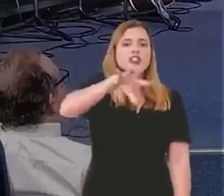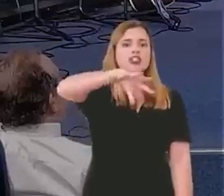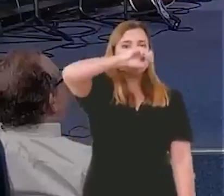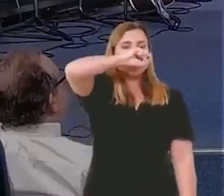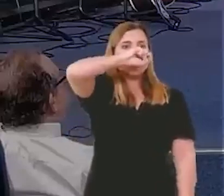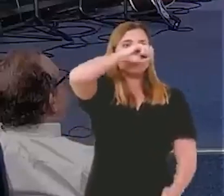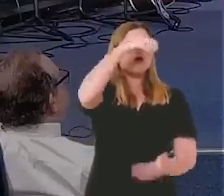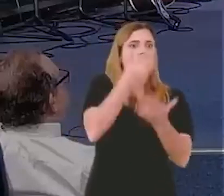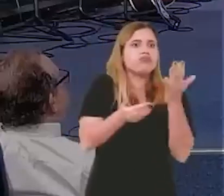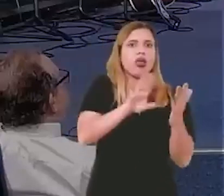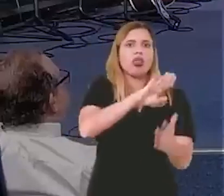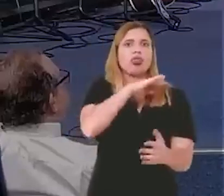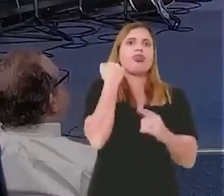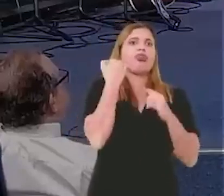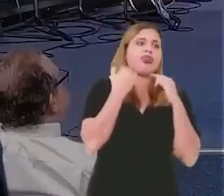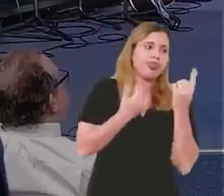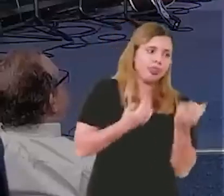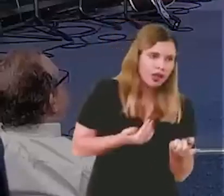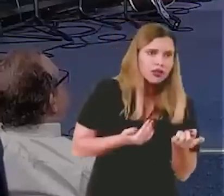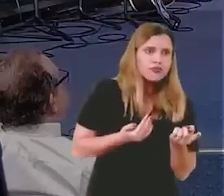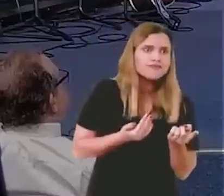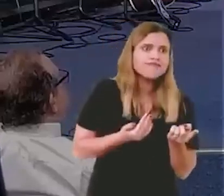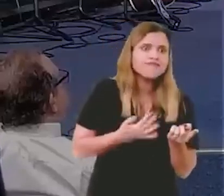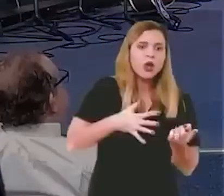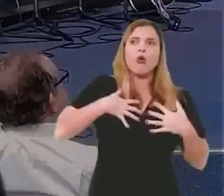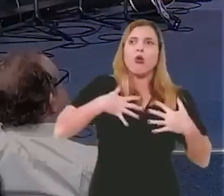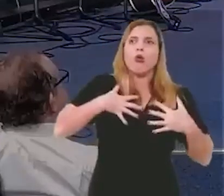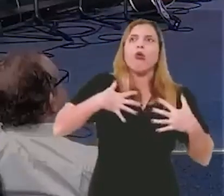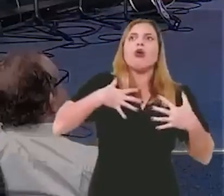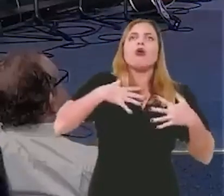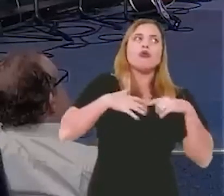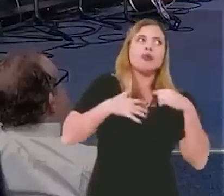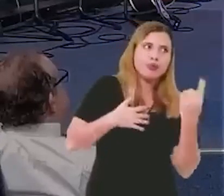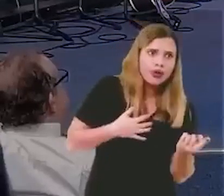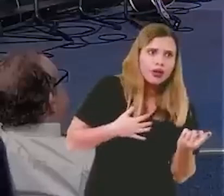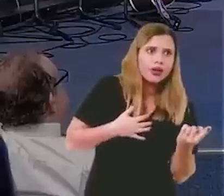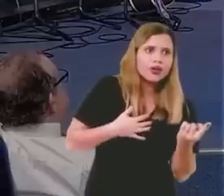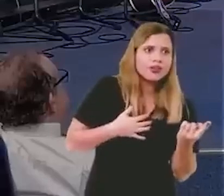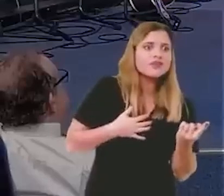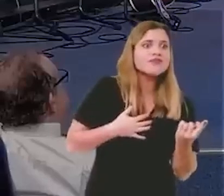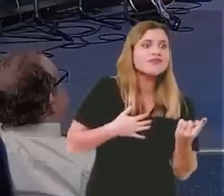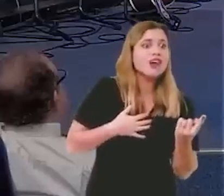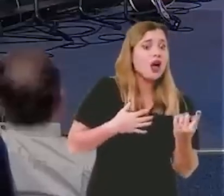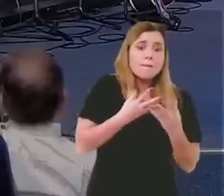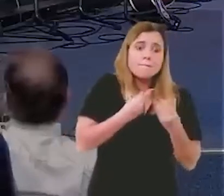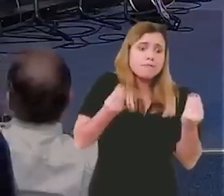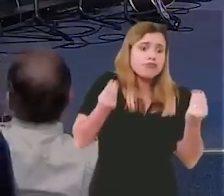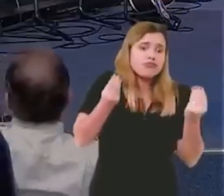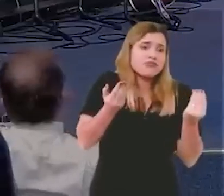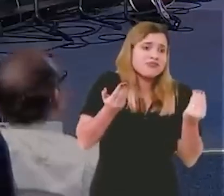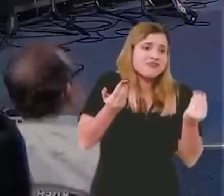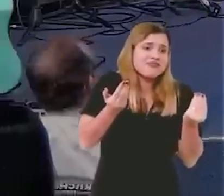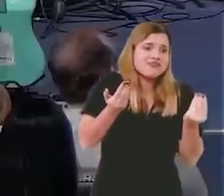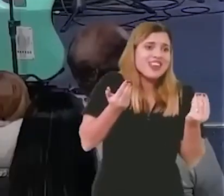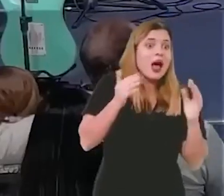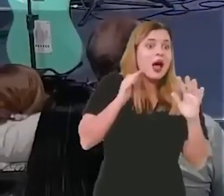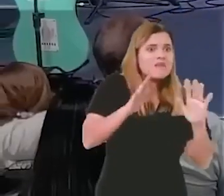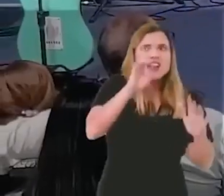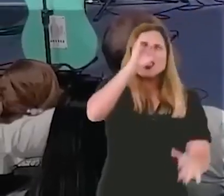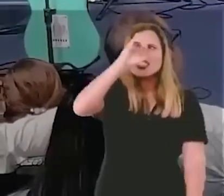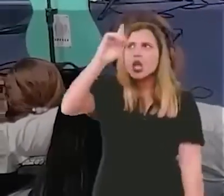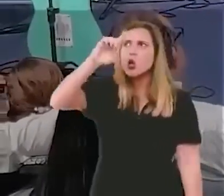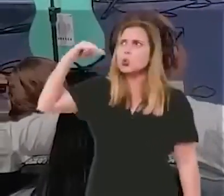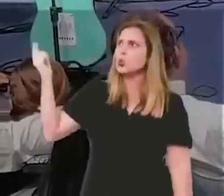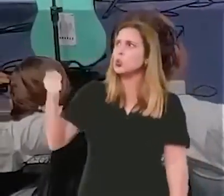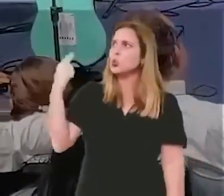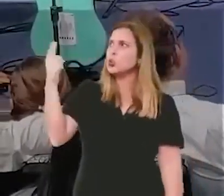Ele é o autor da vida. Ele é o mantenedor da vida. Mas o texto diz que a luz resplandece nas